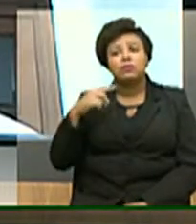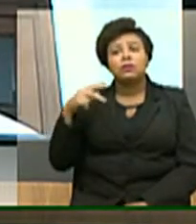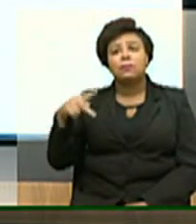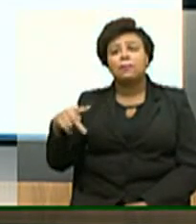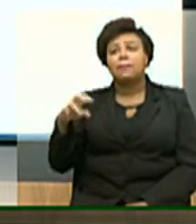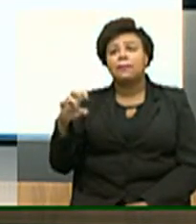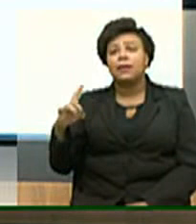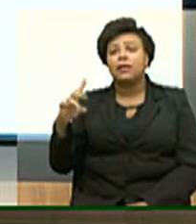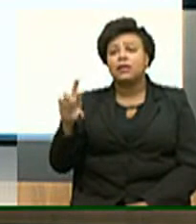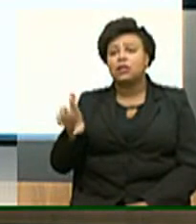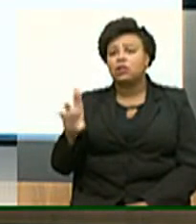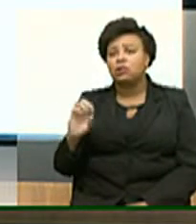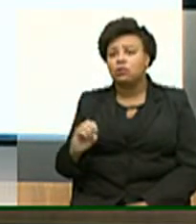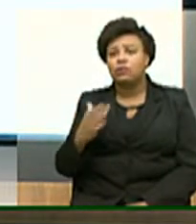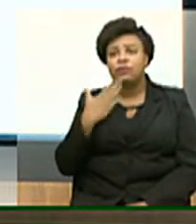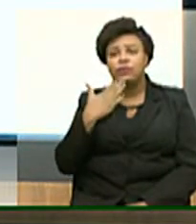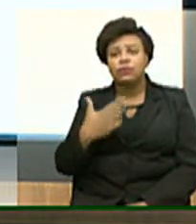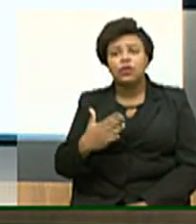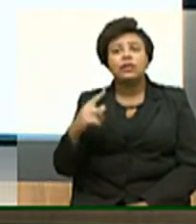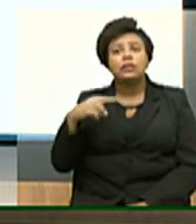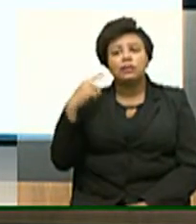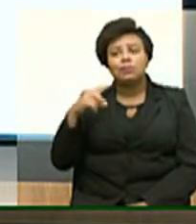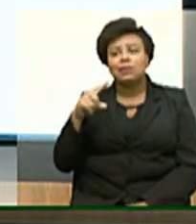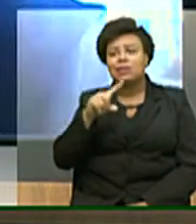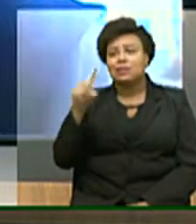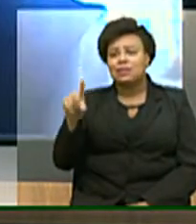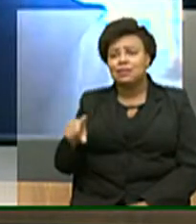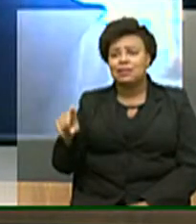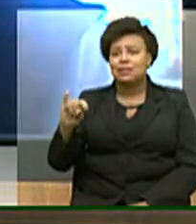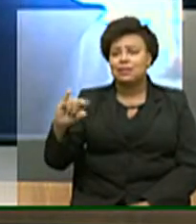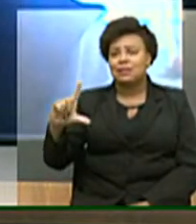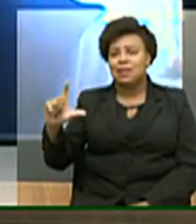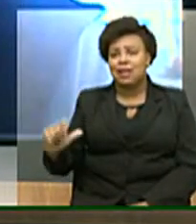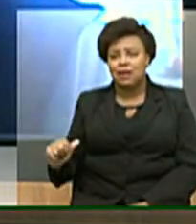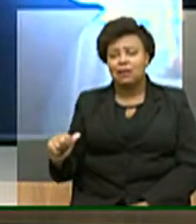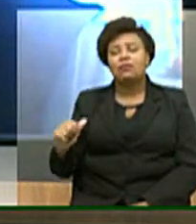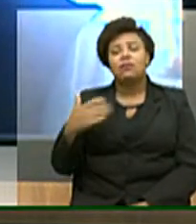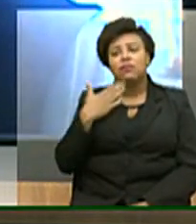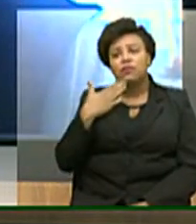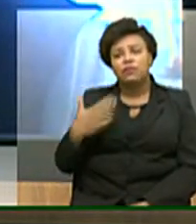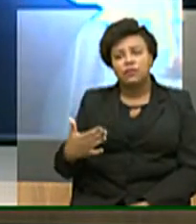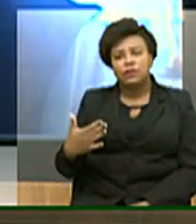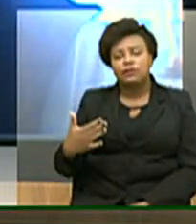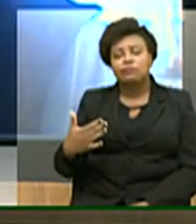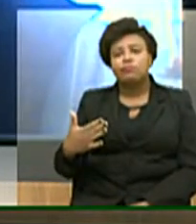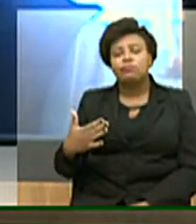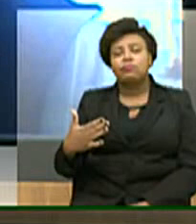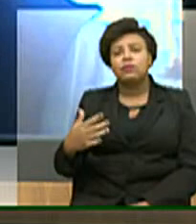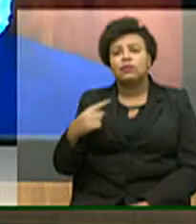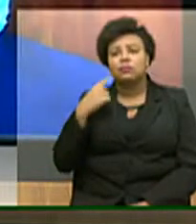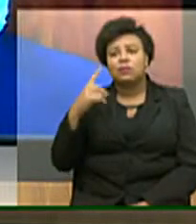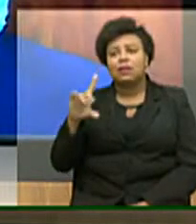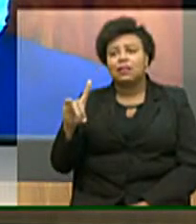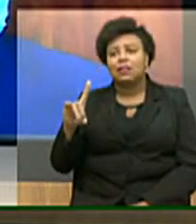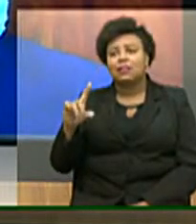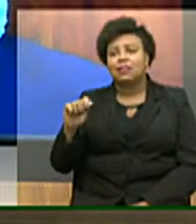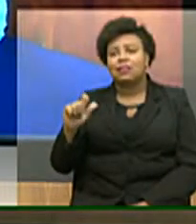Pereira. Favorável. Deputada Zilabra Aitenbach. Favorável, senhor presidente. Deputado Alciso